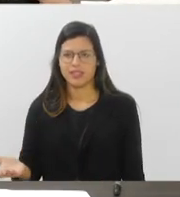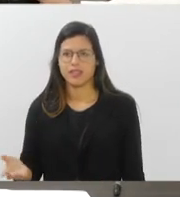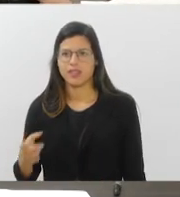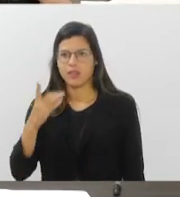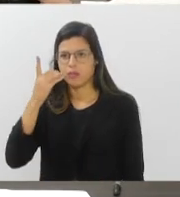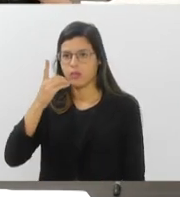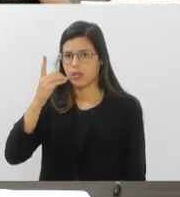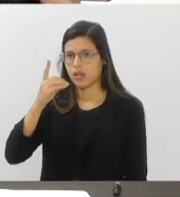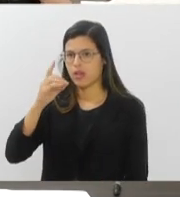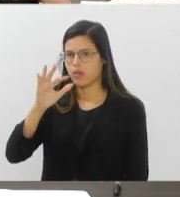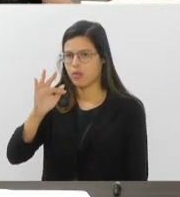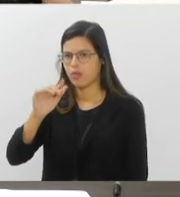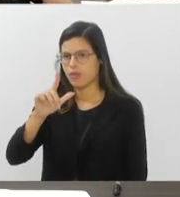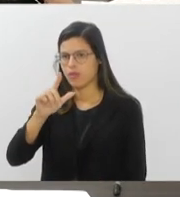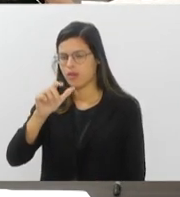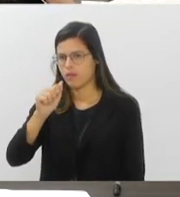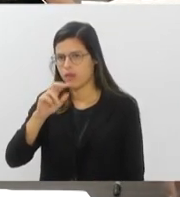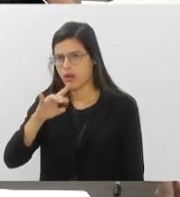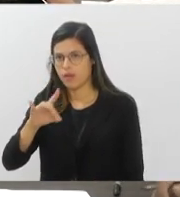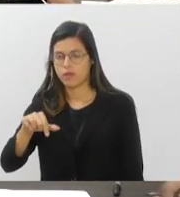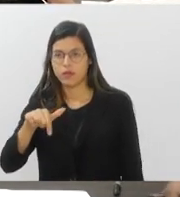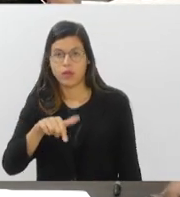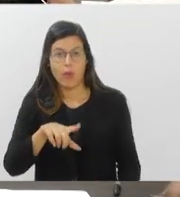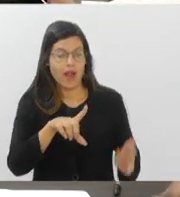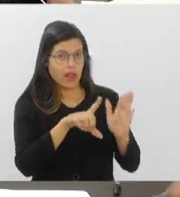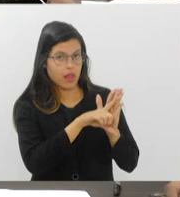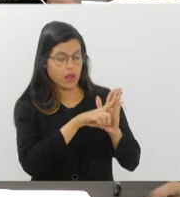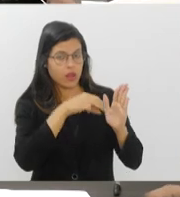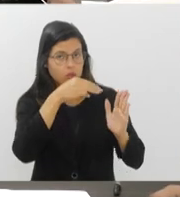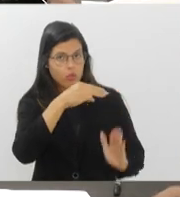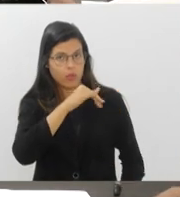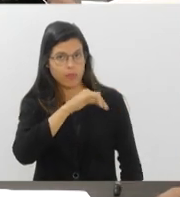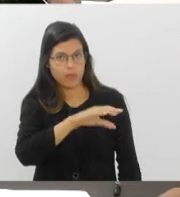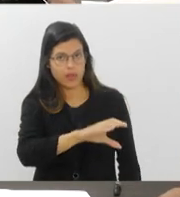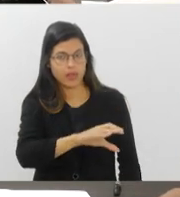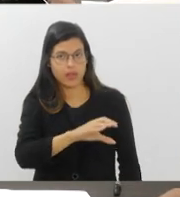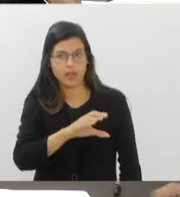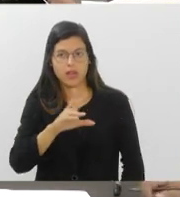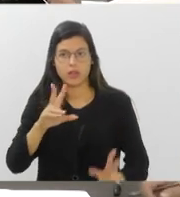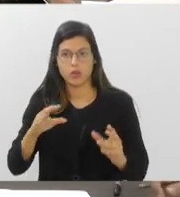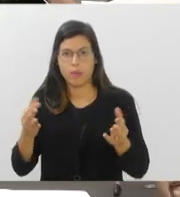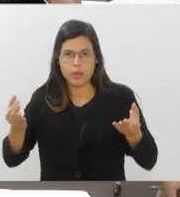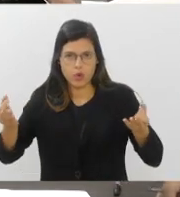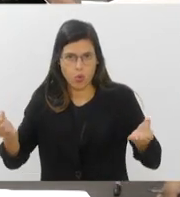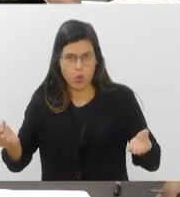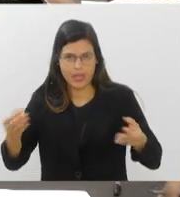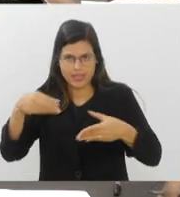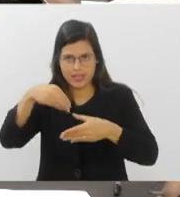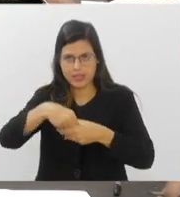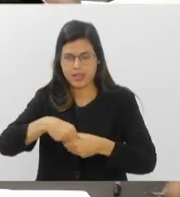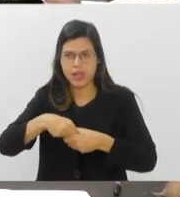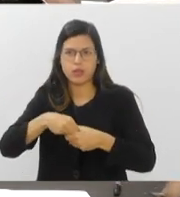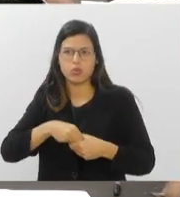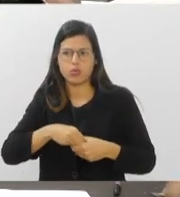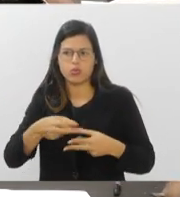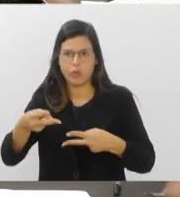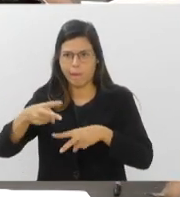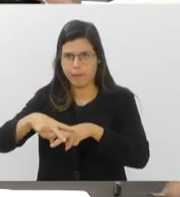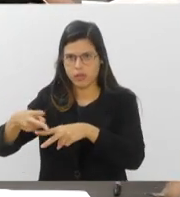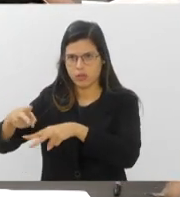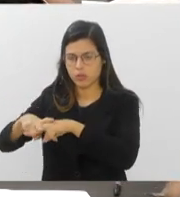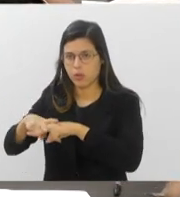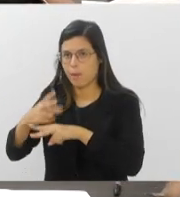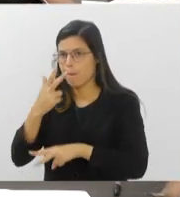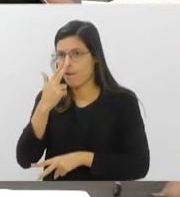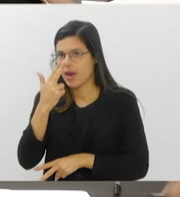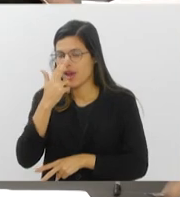assim, a lei do deputado Carlos Mink, ela trata do yoga em instituições penitenciárias. Me parece que, na verdade,